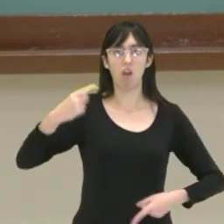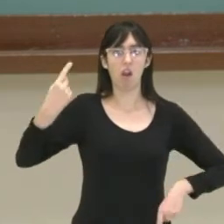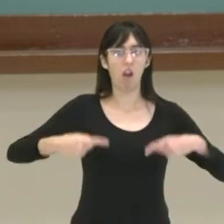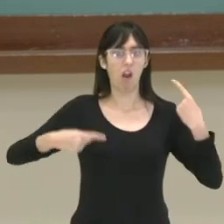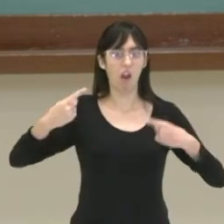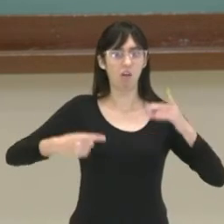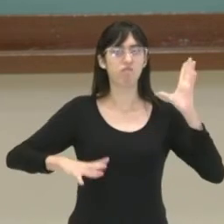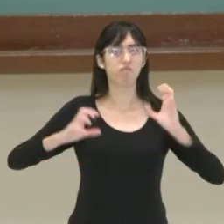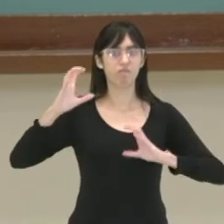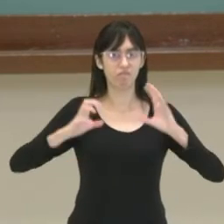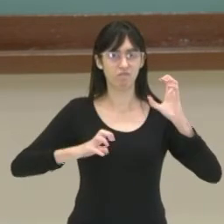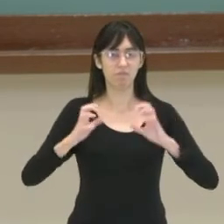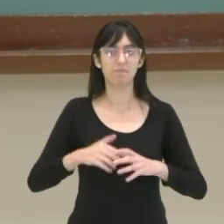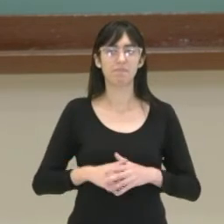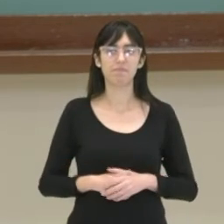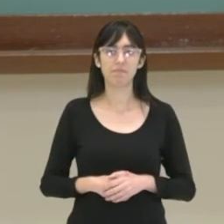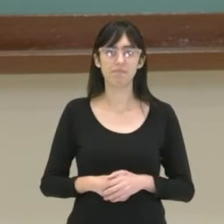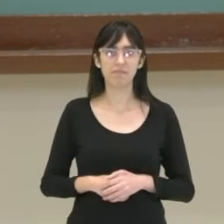PCC.